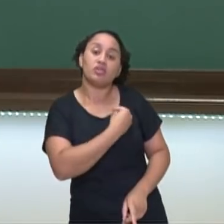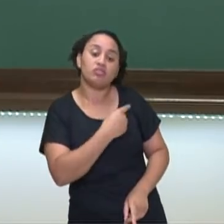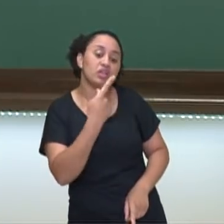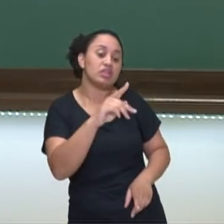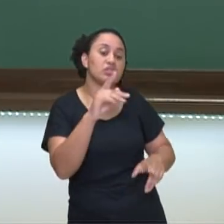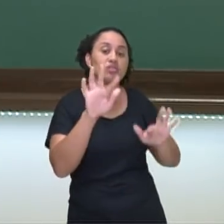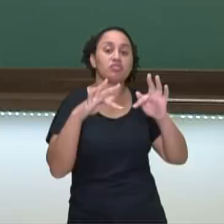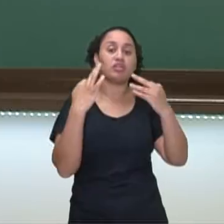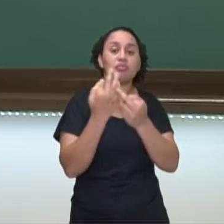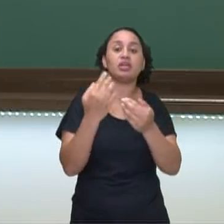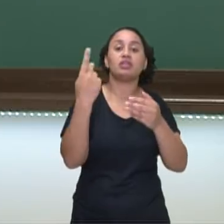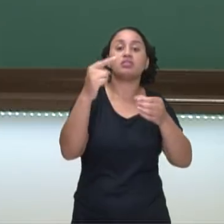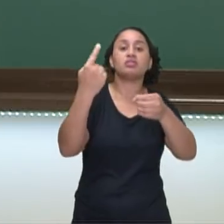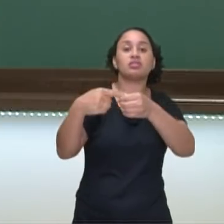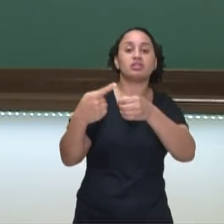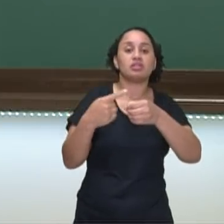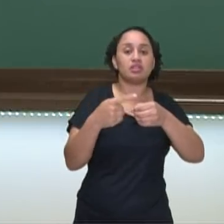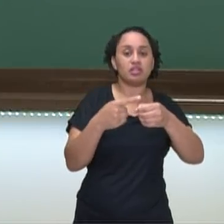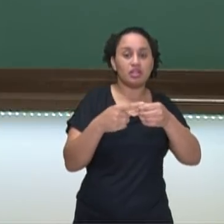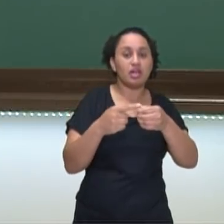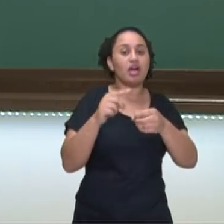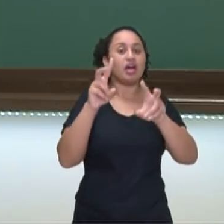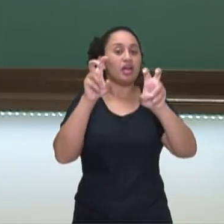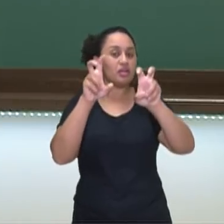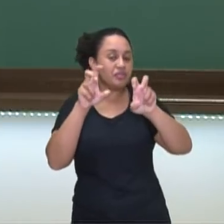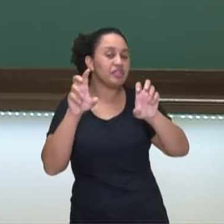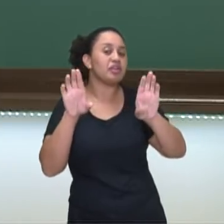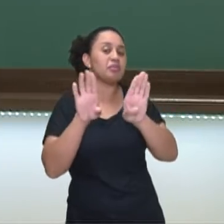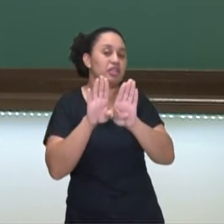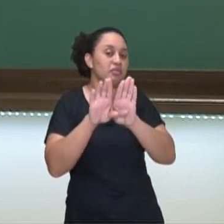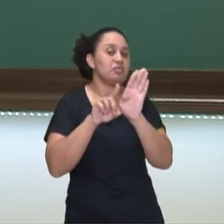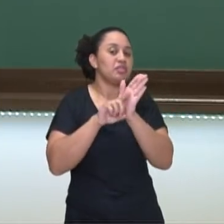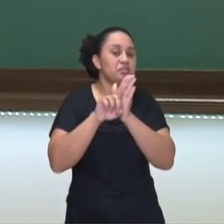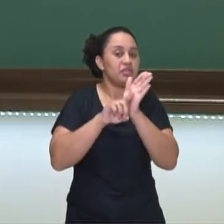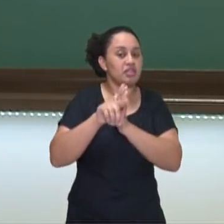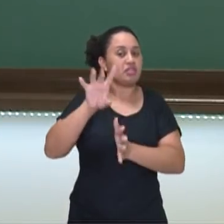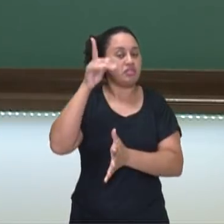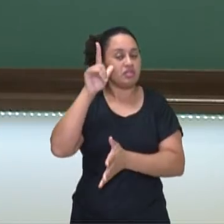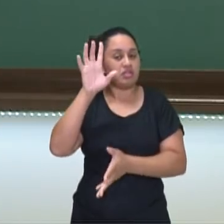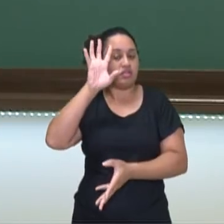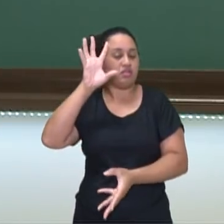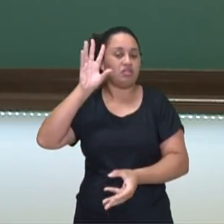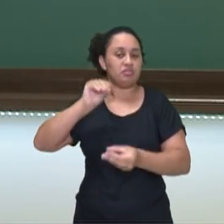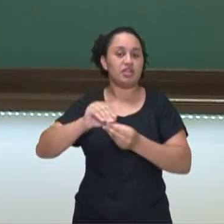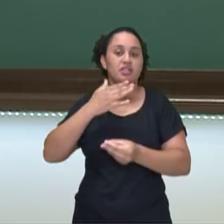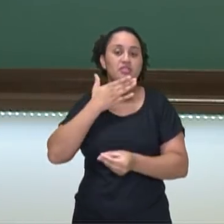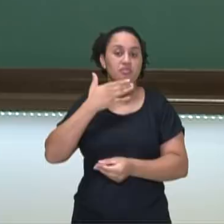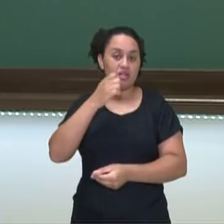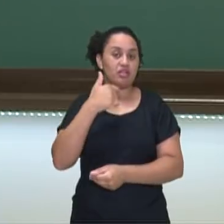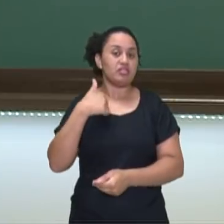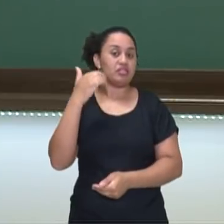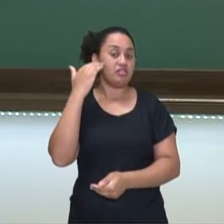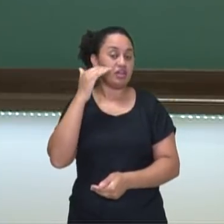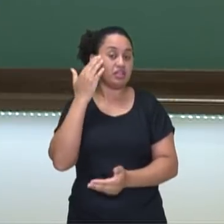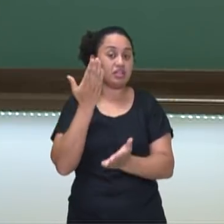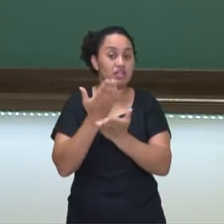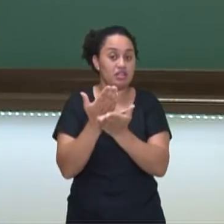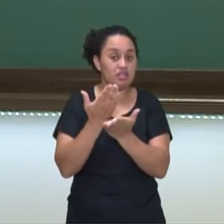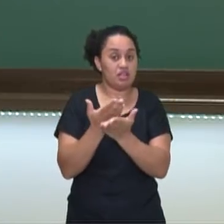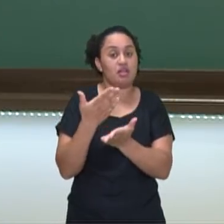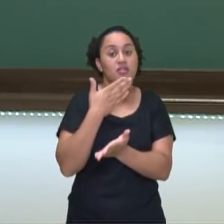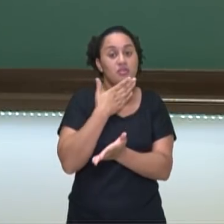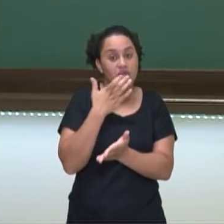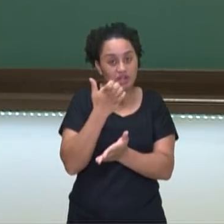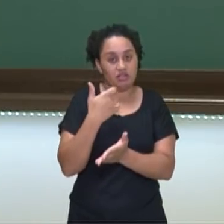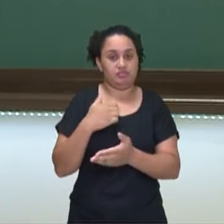região, sua cidade? Mais um bom tema para você compreender melhor e vai entender com certeza melhor essa nossa aula sobre